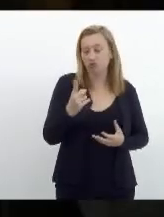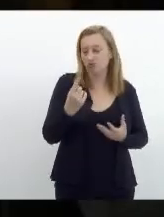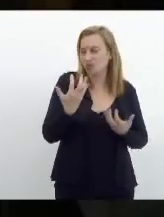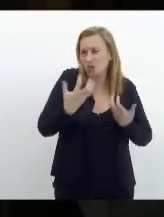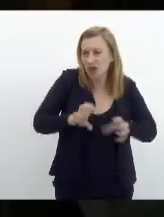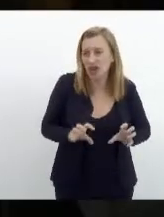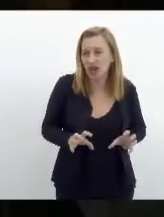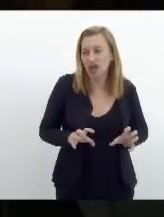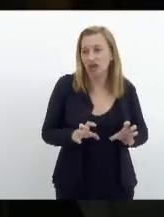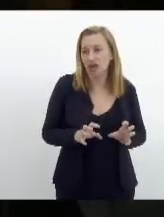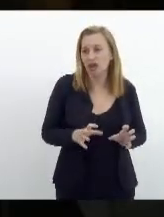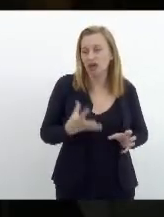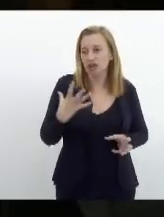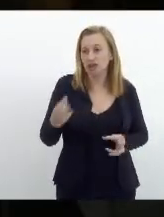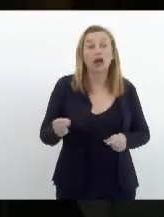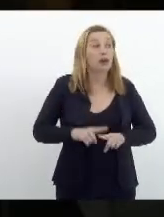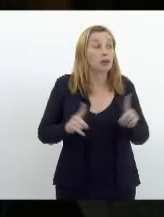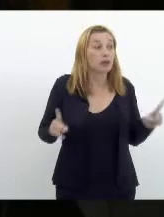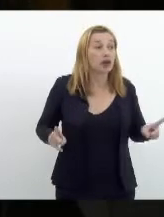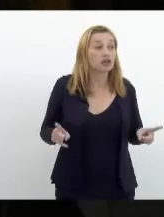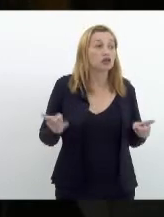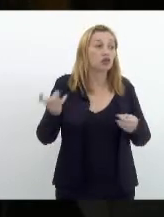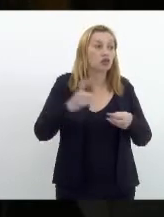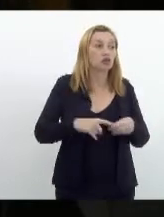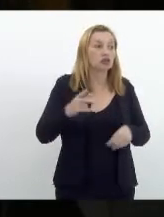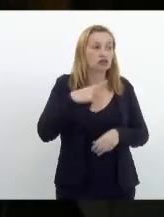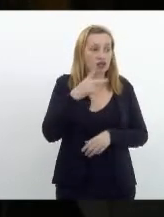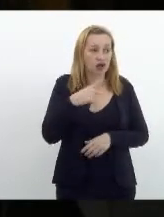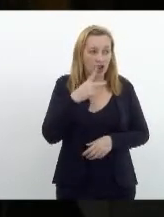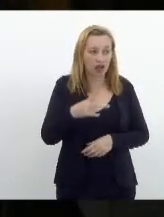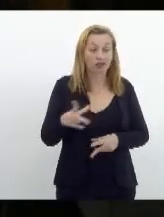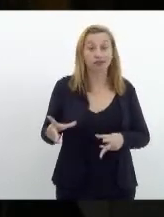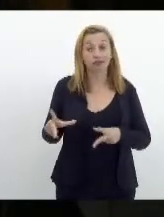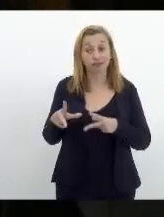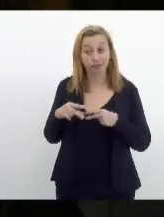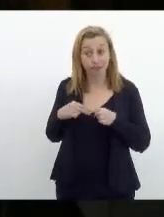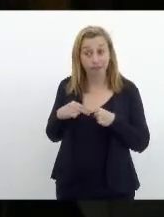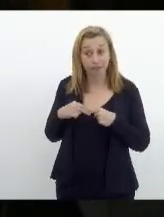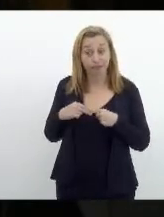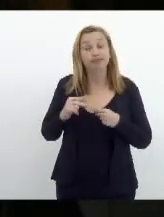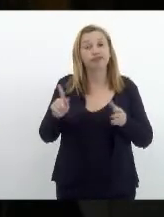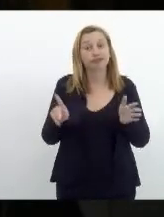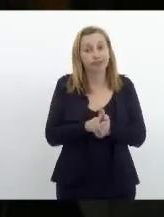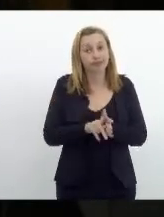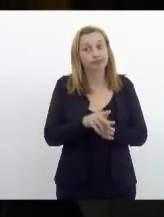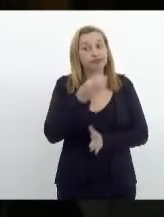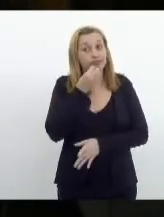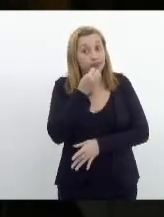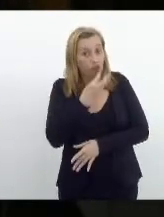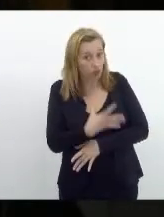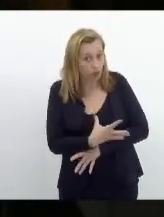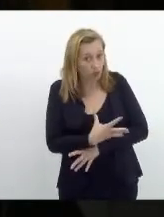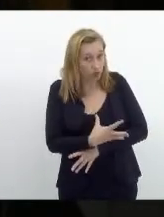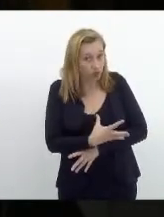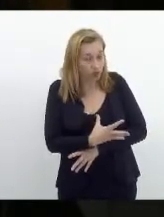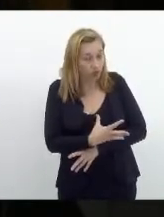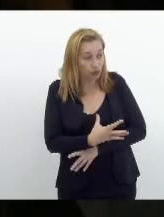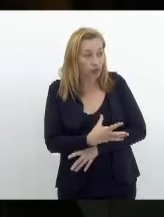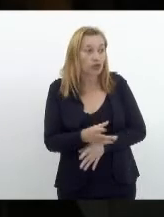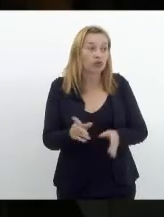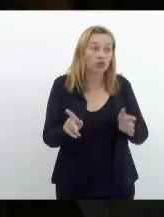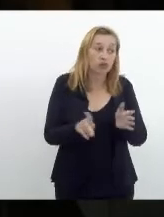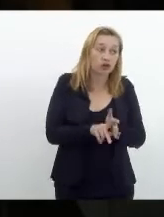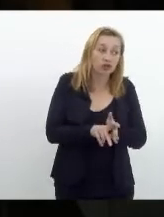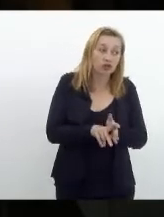isso. Mas volto a dizer, no mérito, o projeto é bom, o projeto